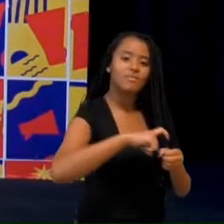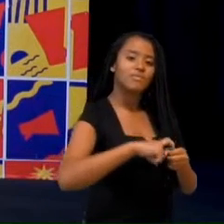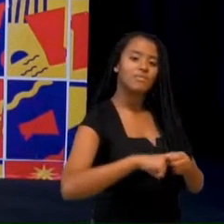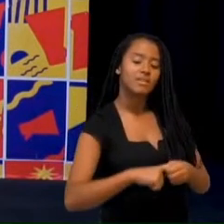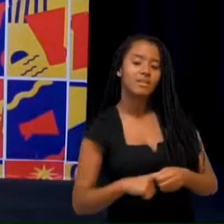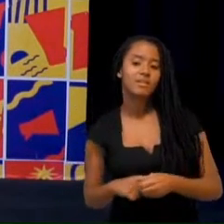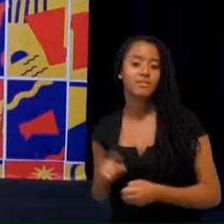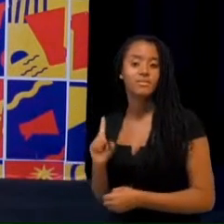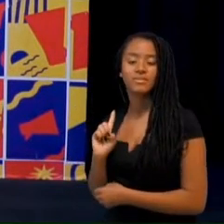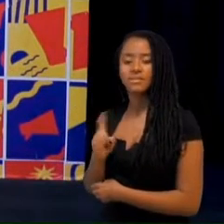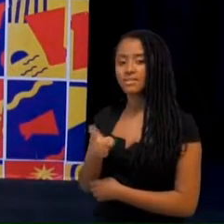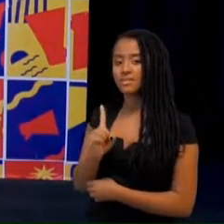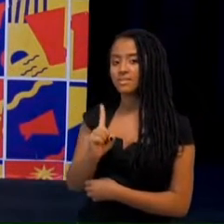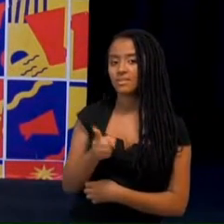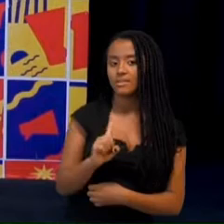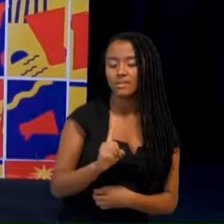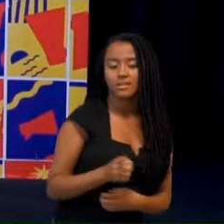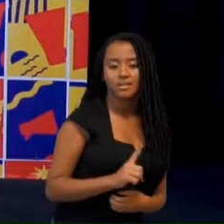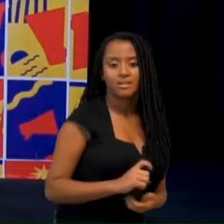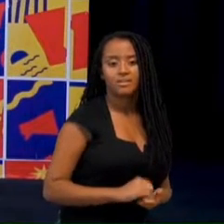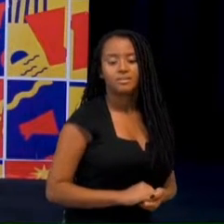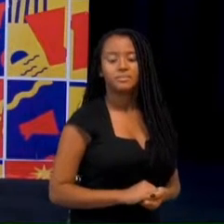voltar você